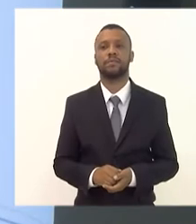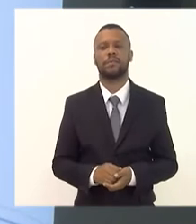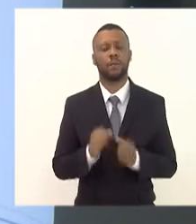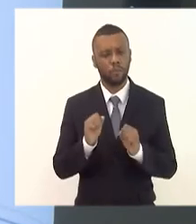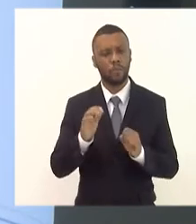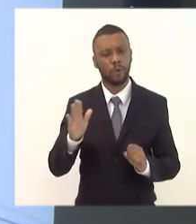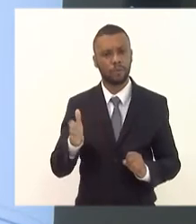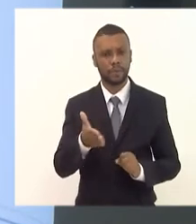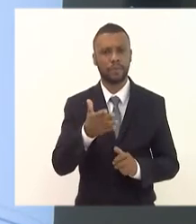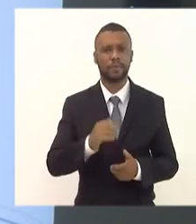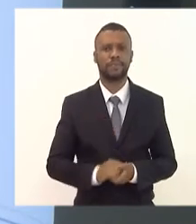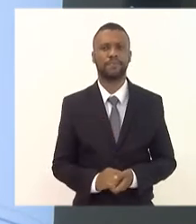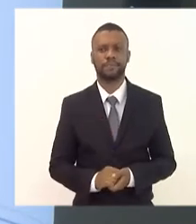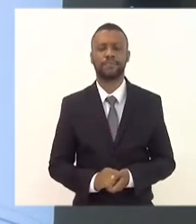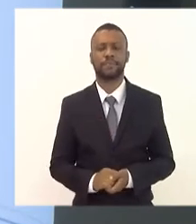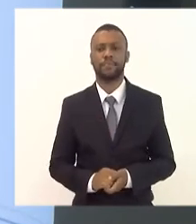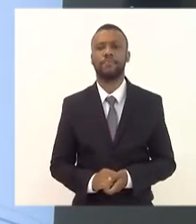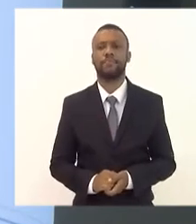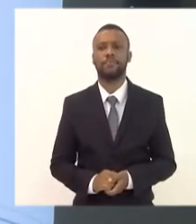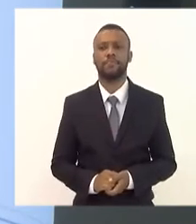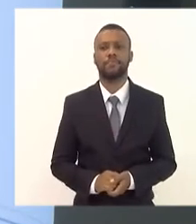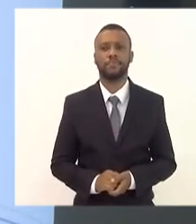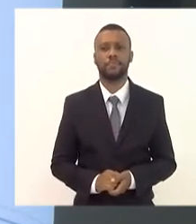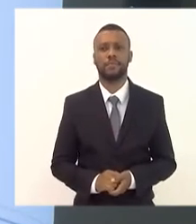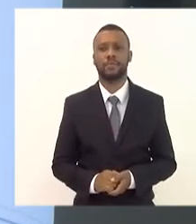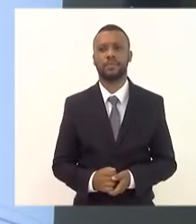Aí de o Ribiabanha, em Petrópolis.